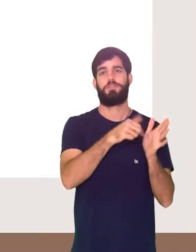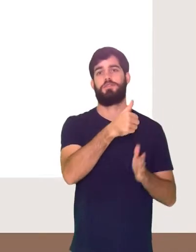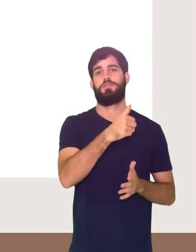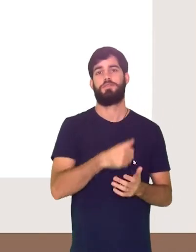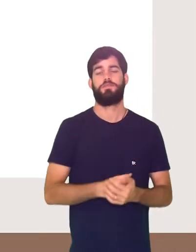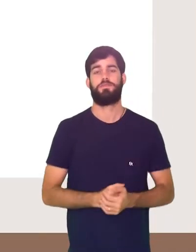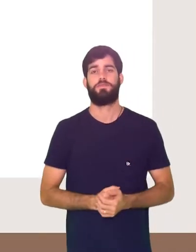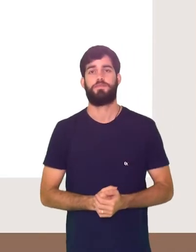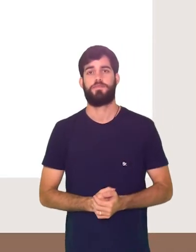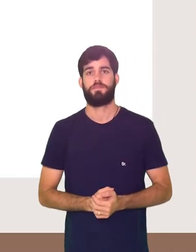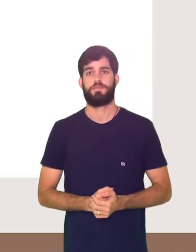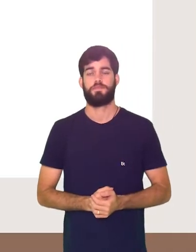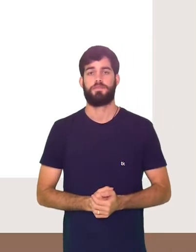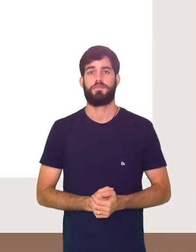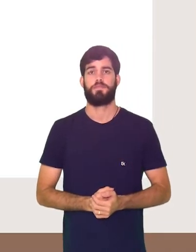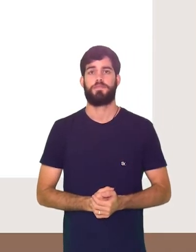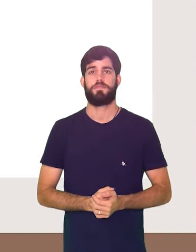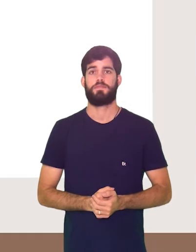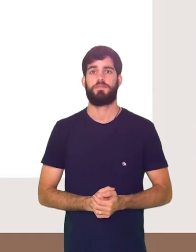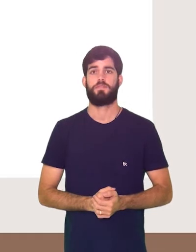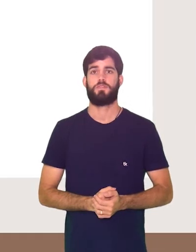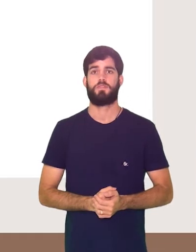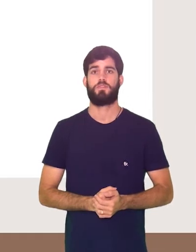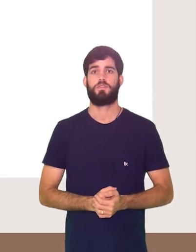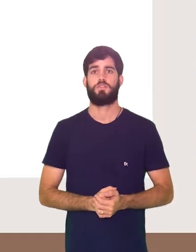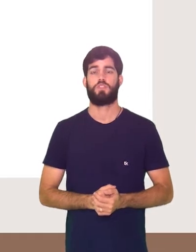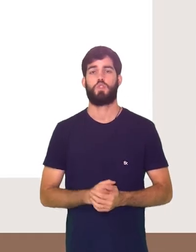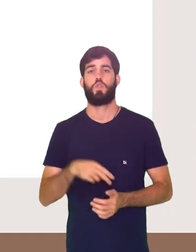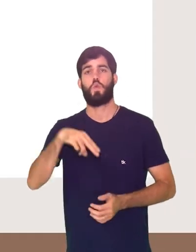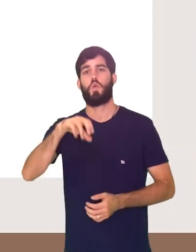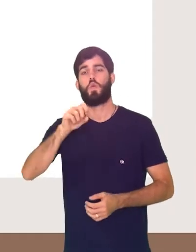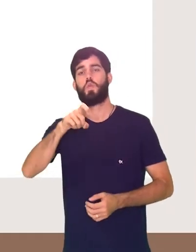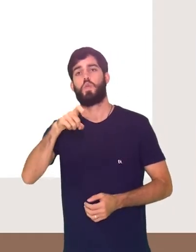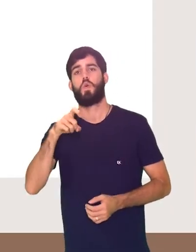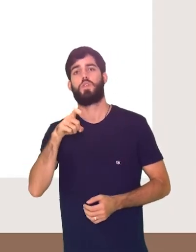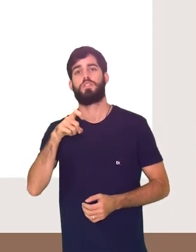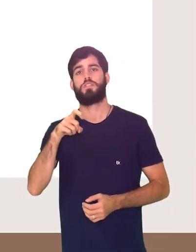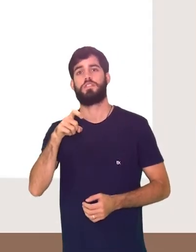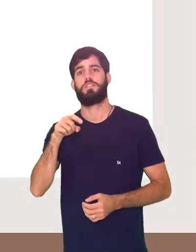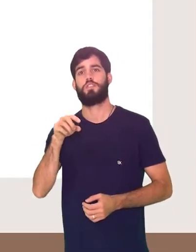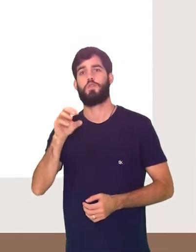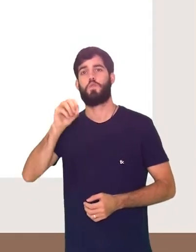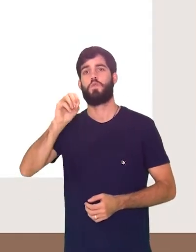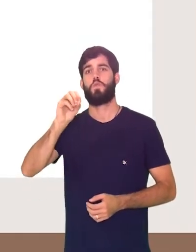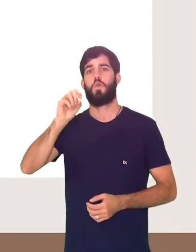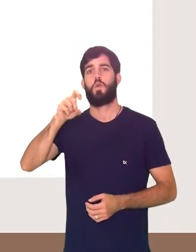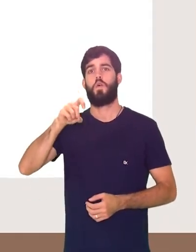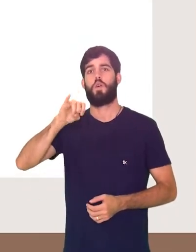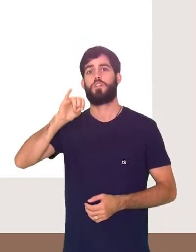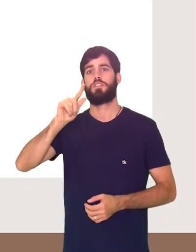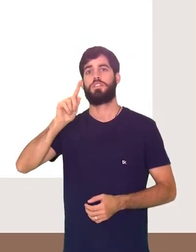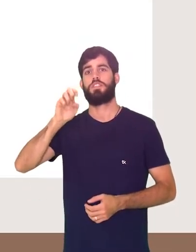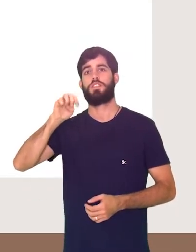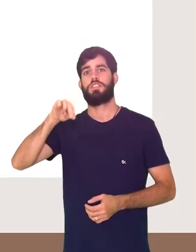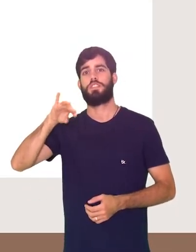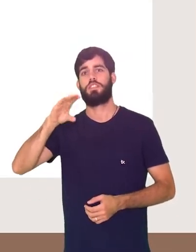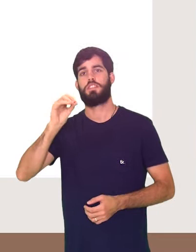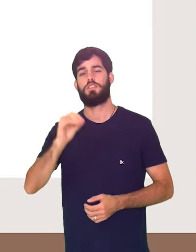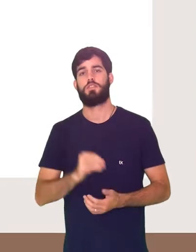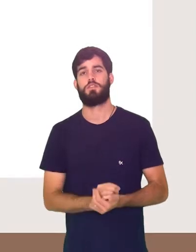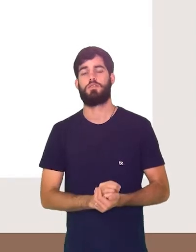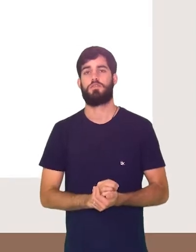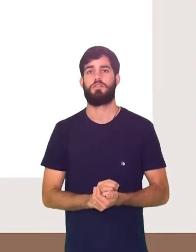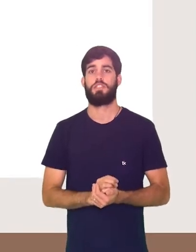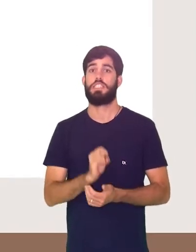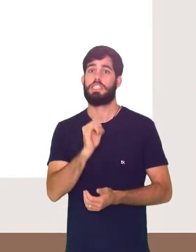O NOx do oxigênio. Eu acho bastante interessante o NOx do oxigênio, porque vocês vão pela distribuição eletrônica do